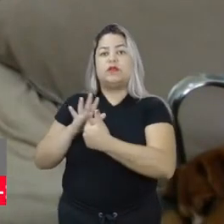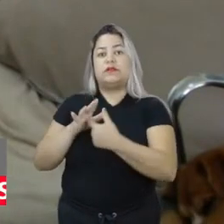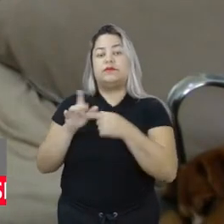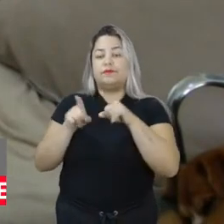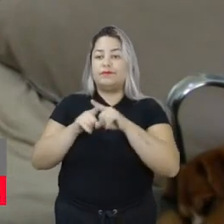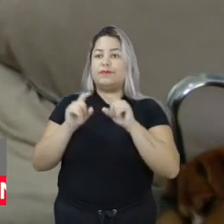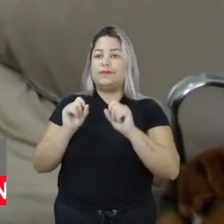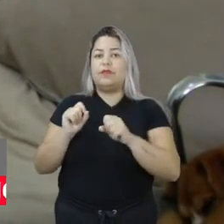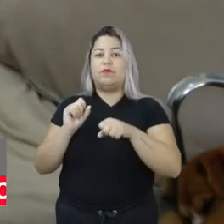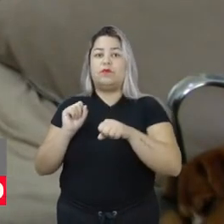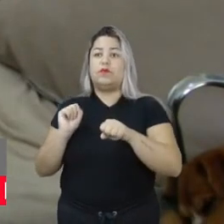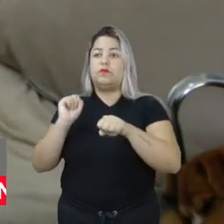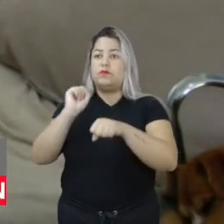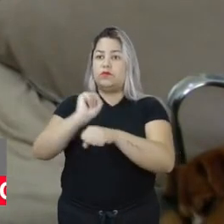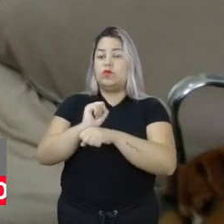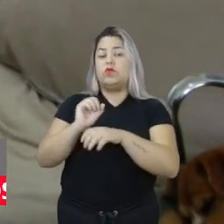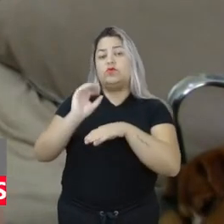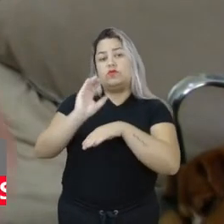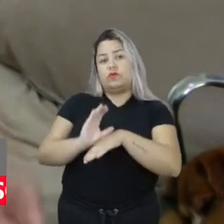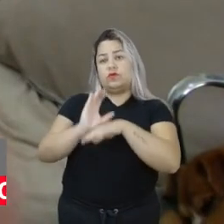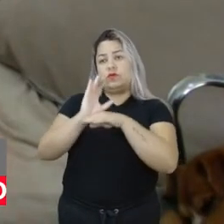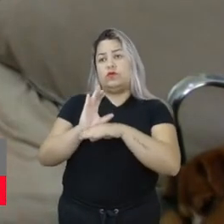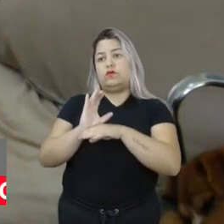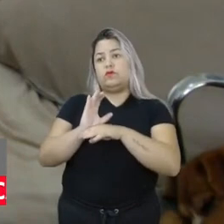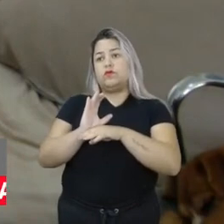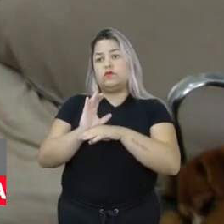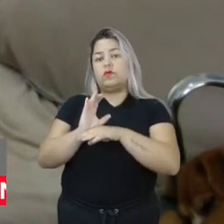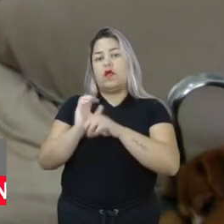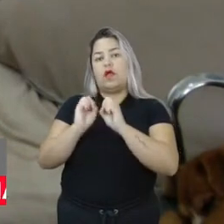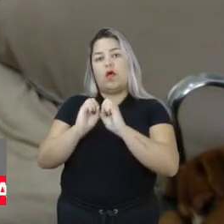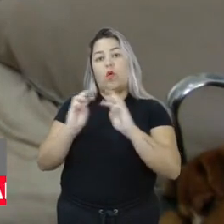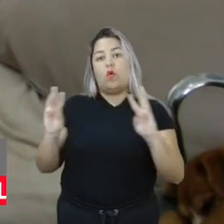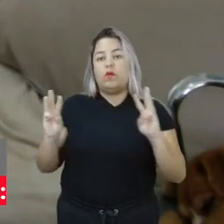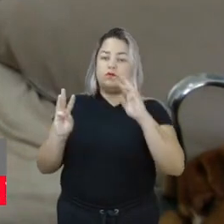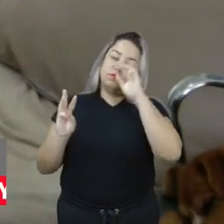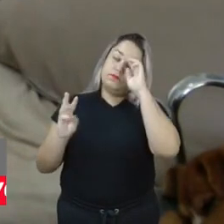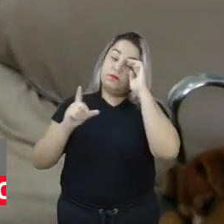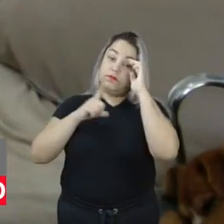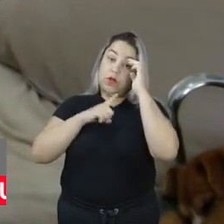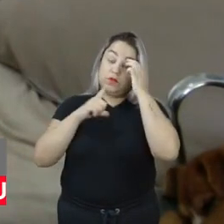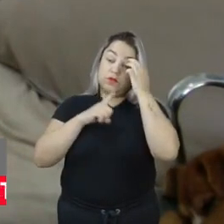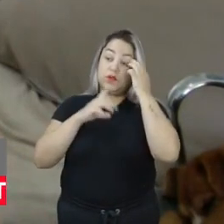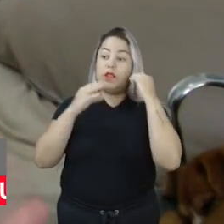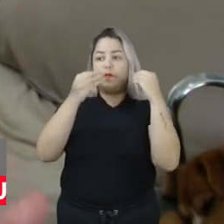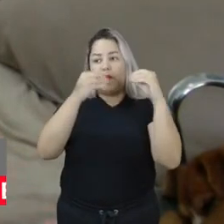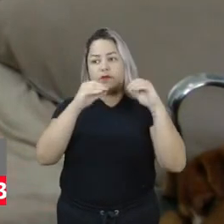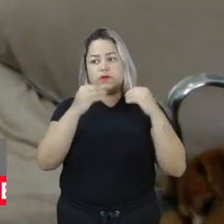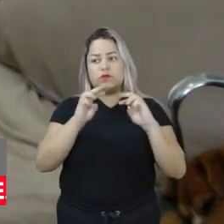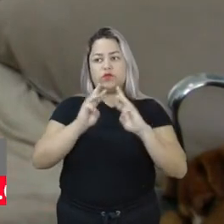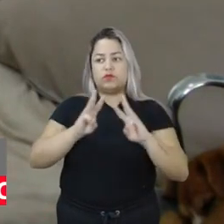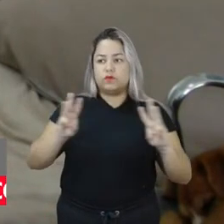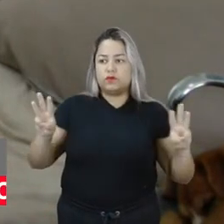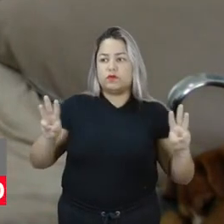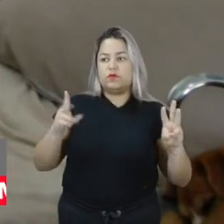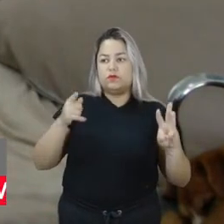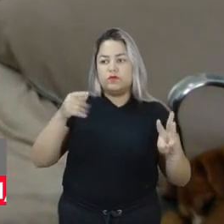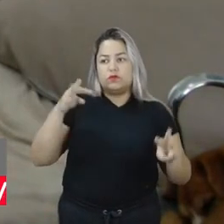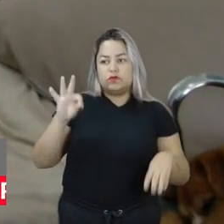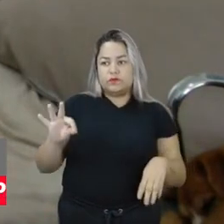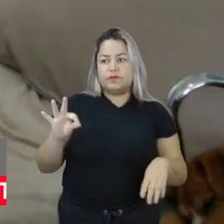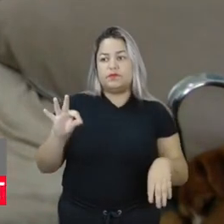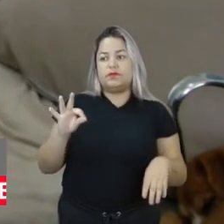a paralisia do Conselho de Segurança da ONU. A gente também já falou muito sobre isso aqui, tem matérias no site, e é uma coisa que